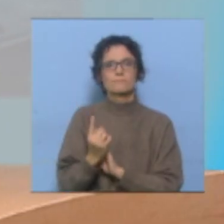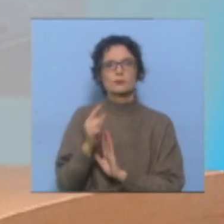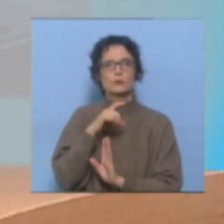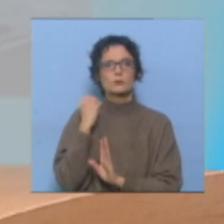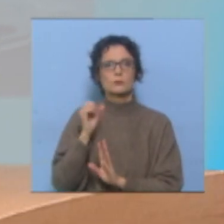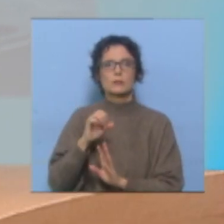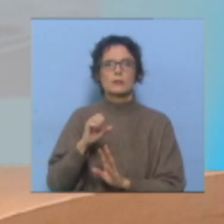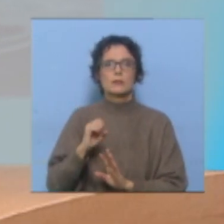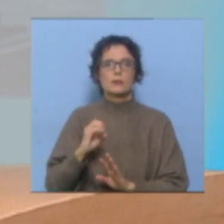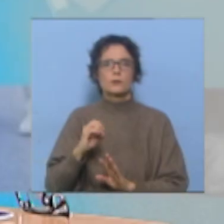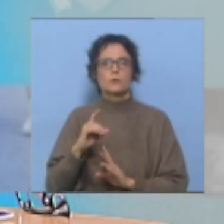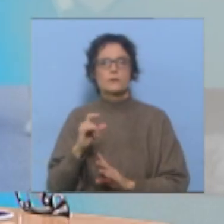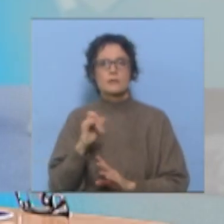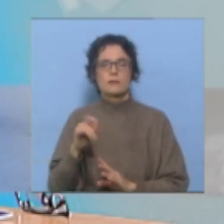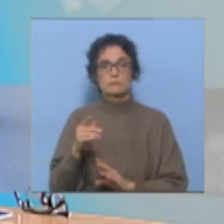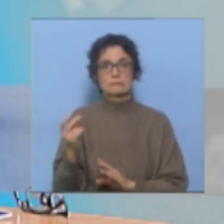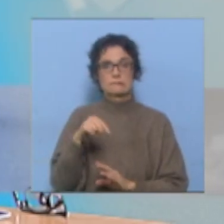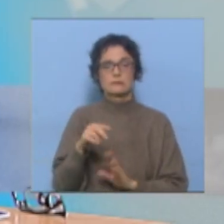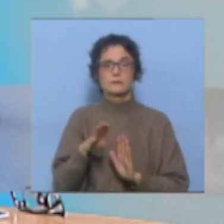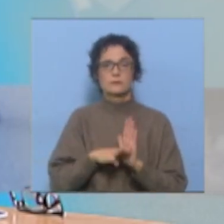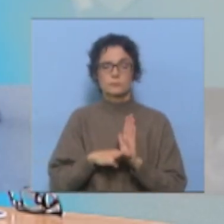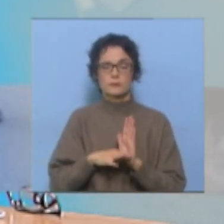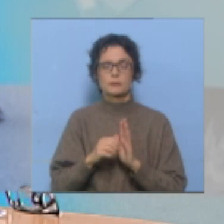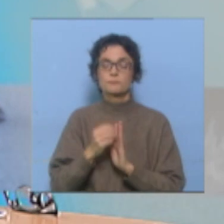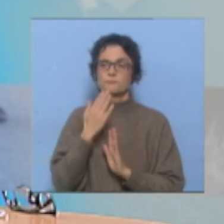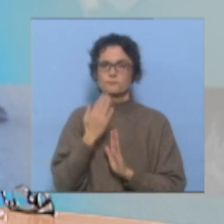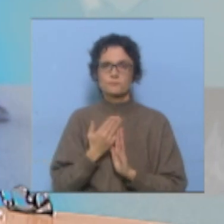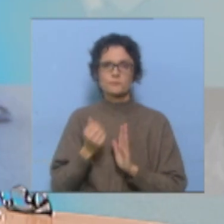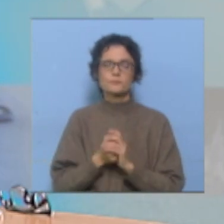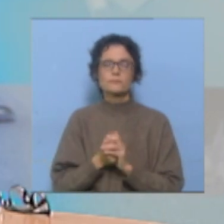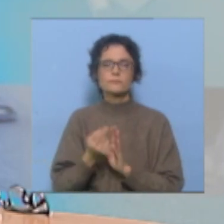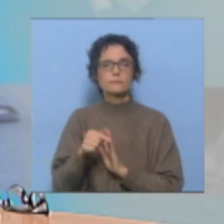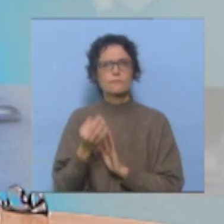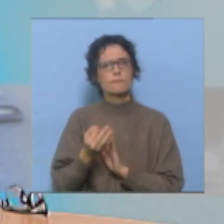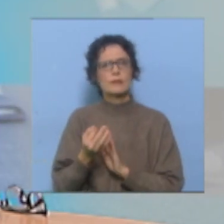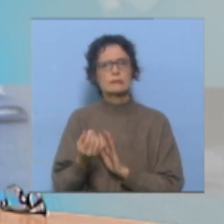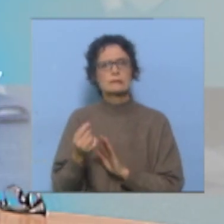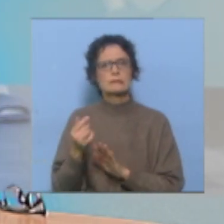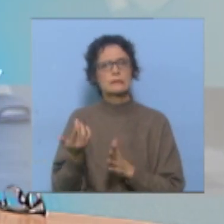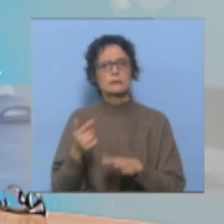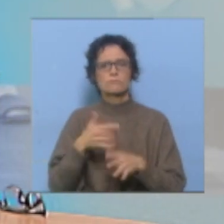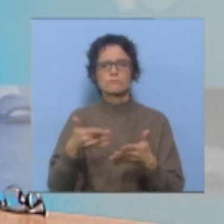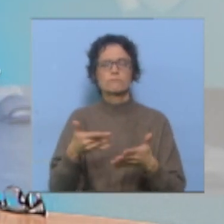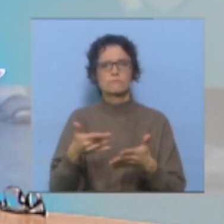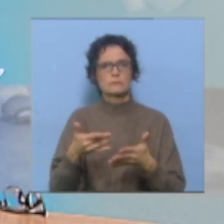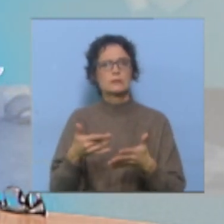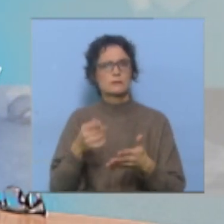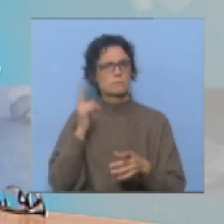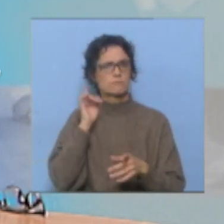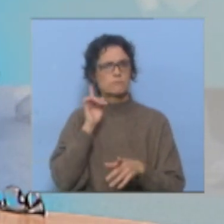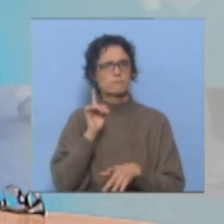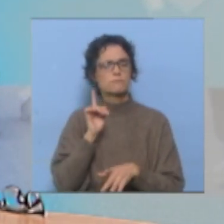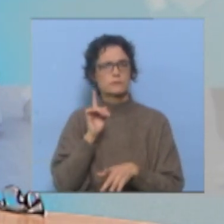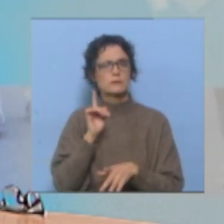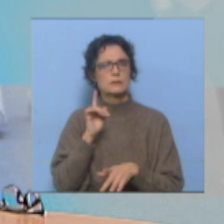Muito obrigado, Padre João, por estar connosco. É um momento significativo este do Encontro Nacional, não é,